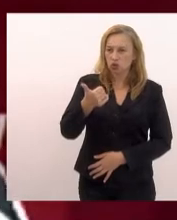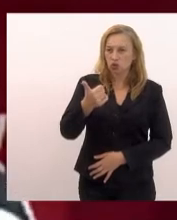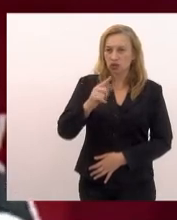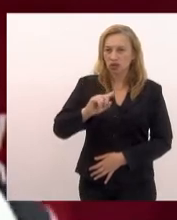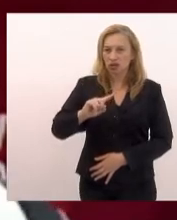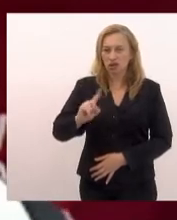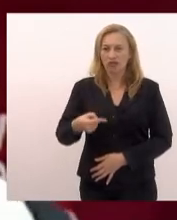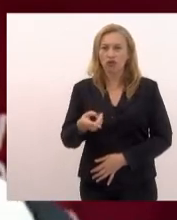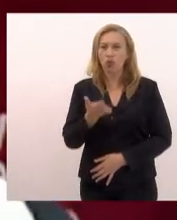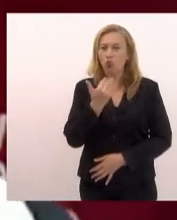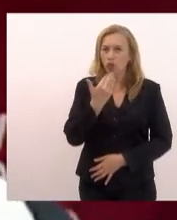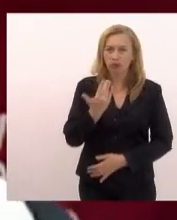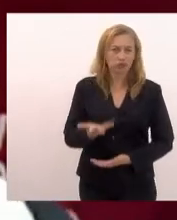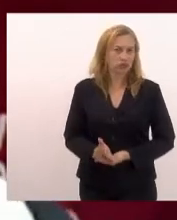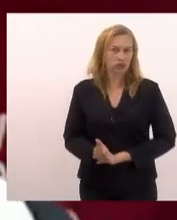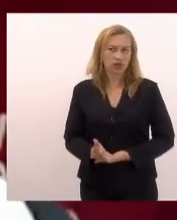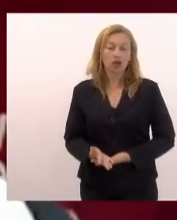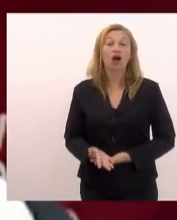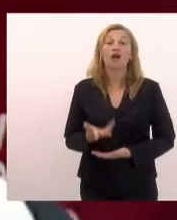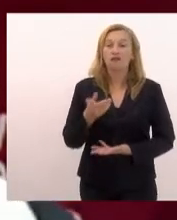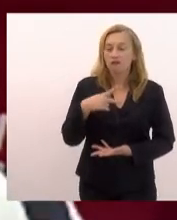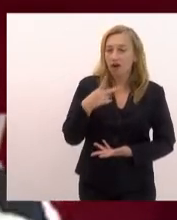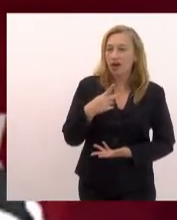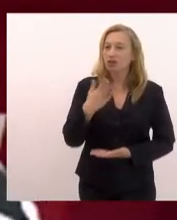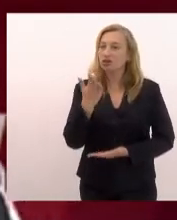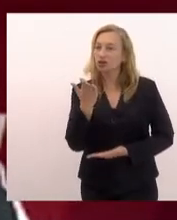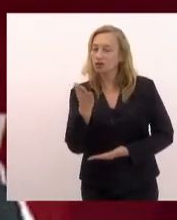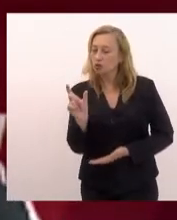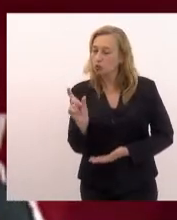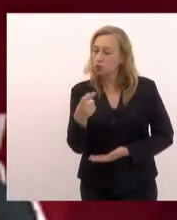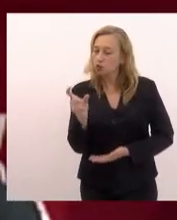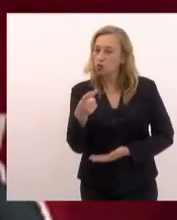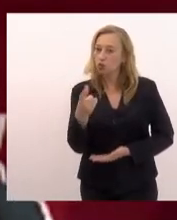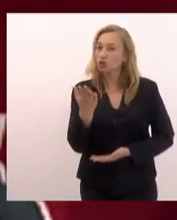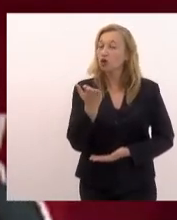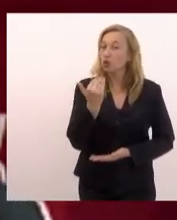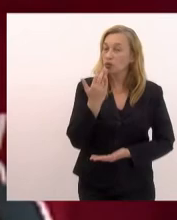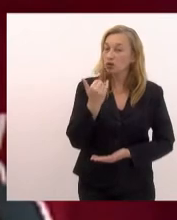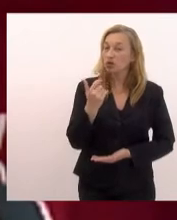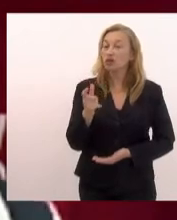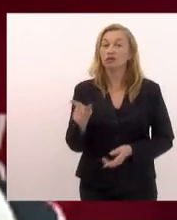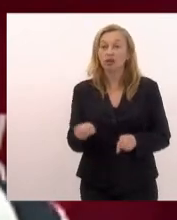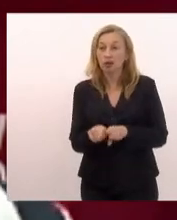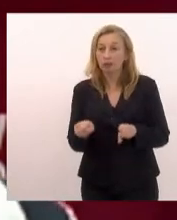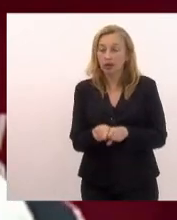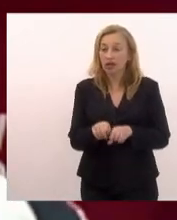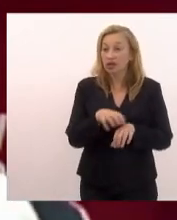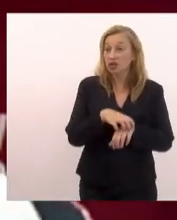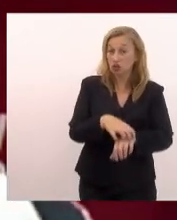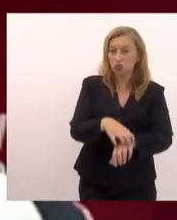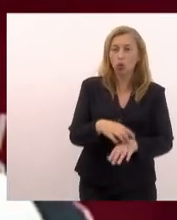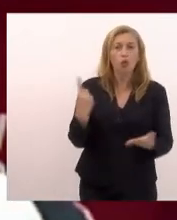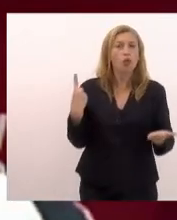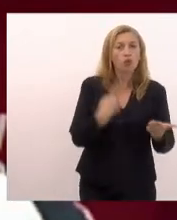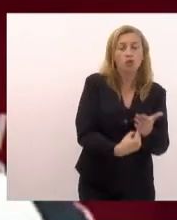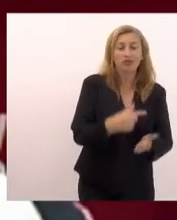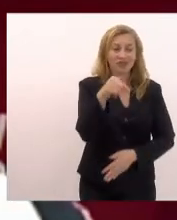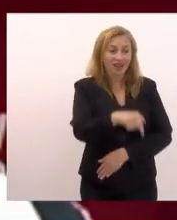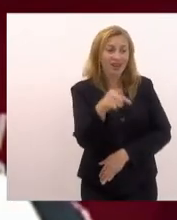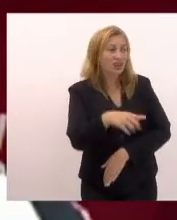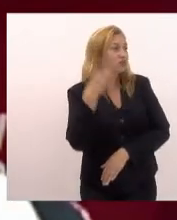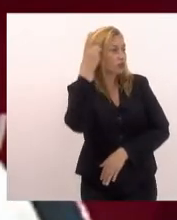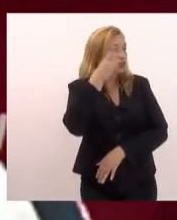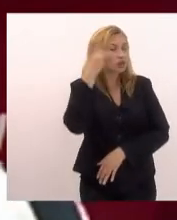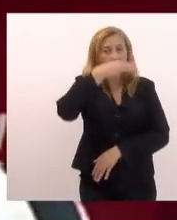projeto que tratava do auxílio alimentação e do vale transporte, do auxílio transporte, com o compromisso firmado aqui pelo deputado